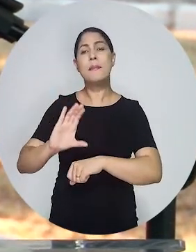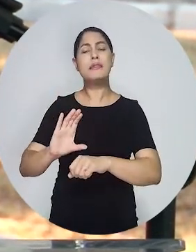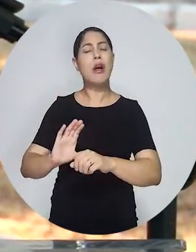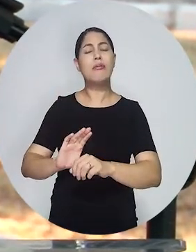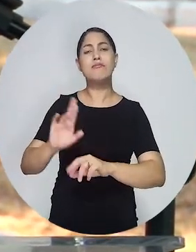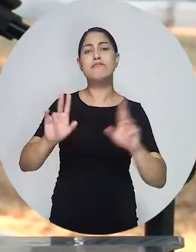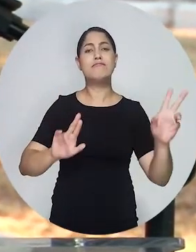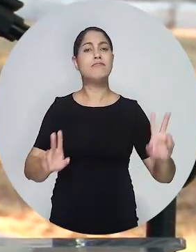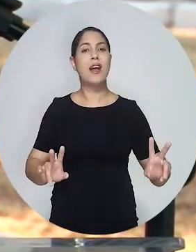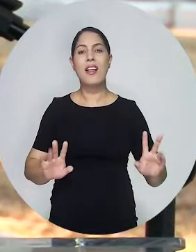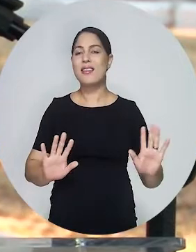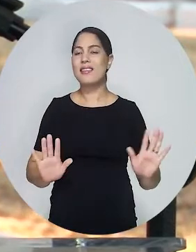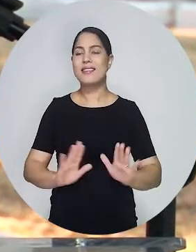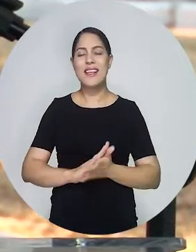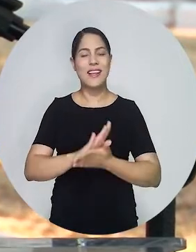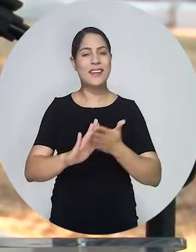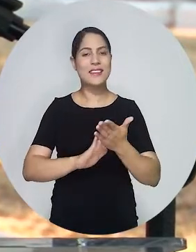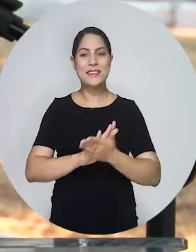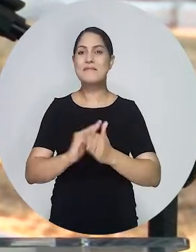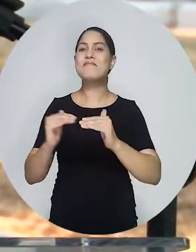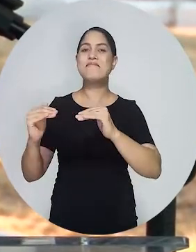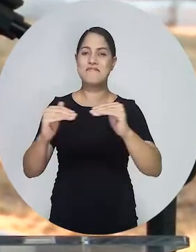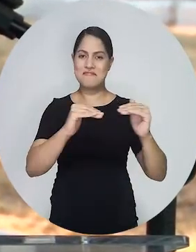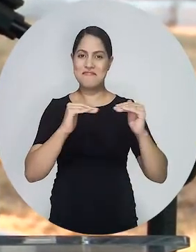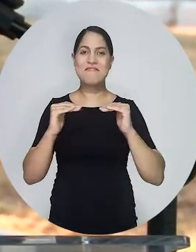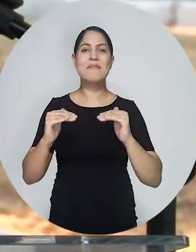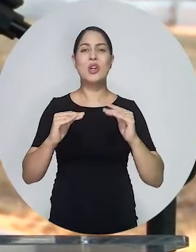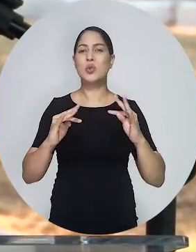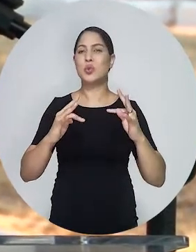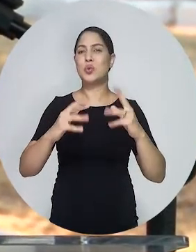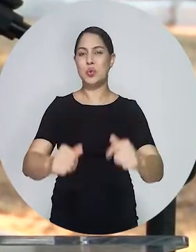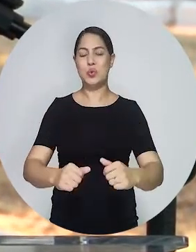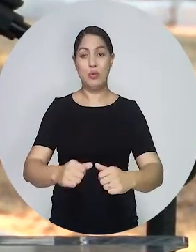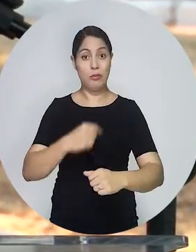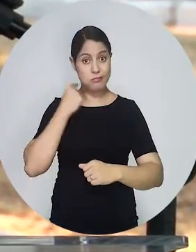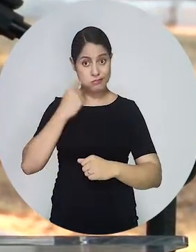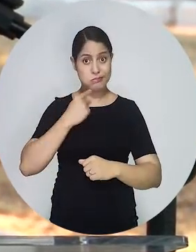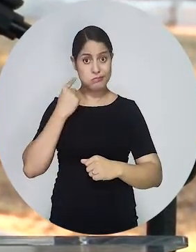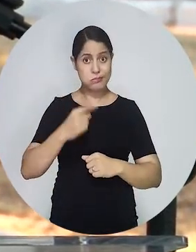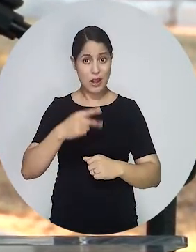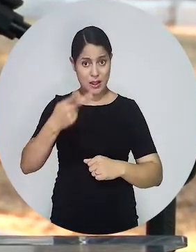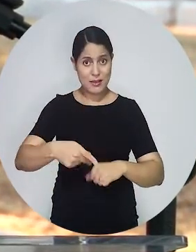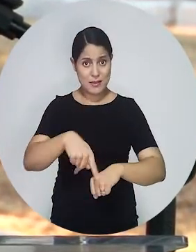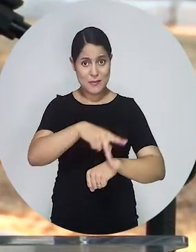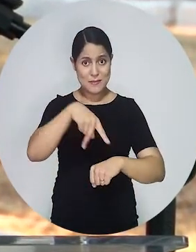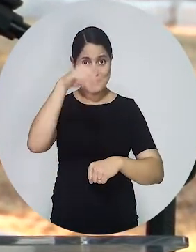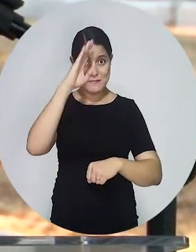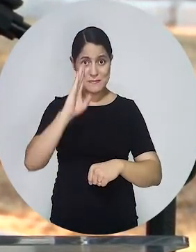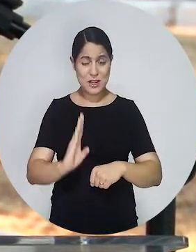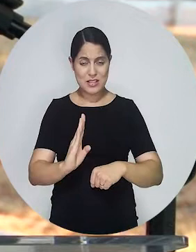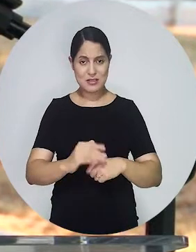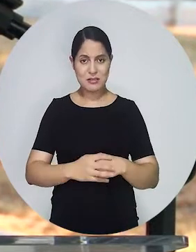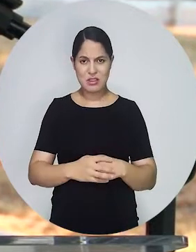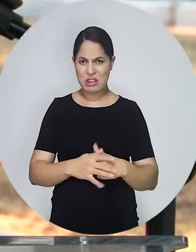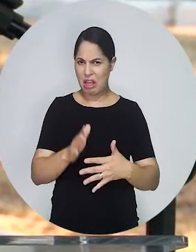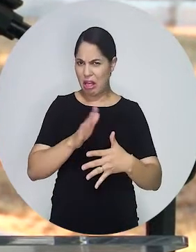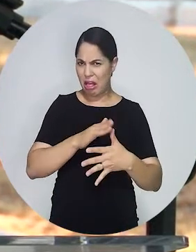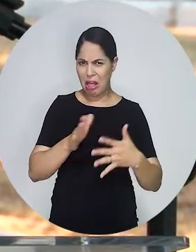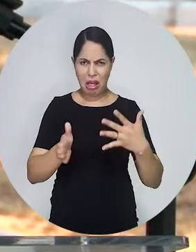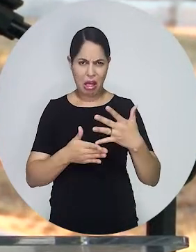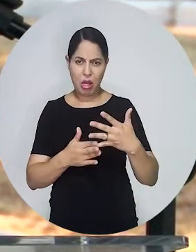se estabeleceram nos grandes centros. É mostrar para a sociedade brasileira que não há no Brasil